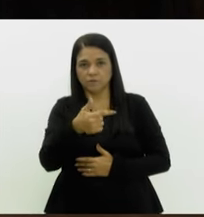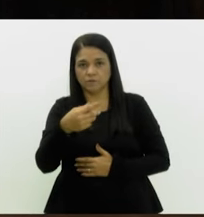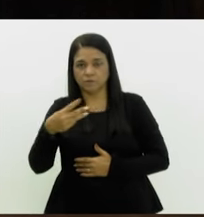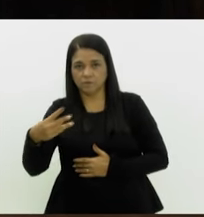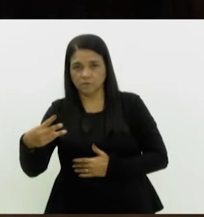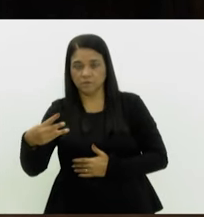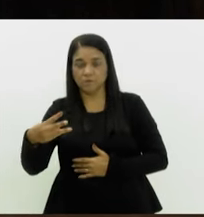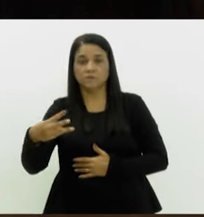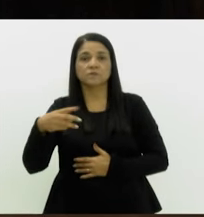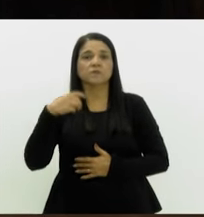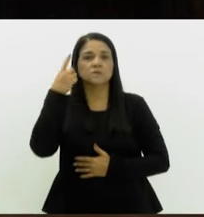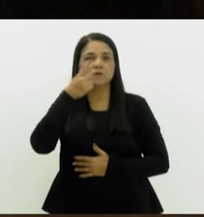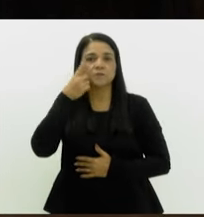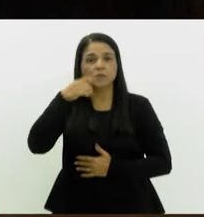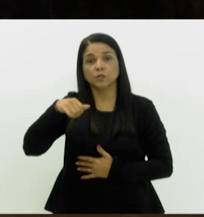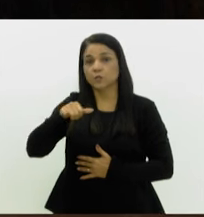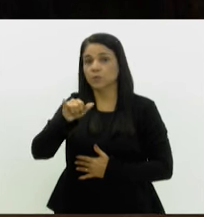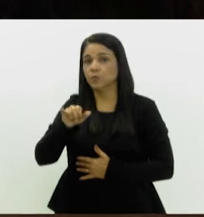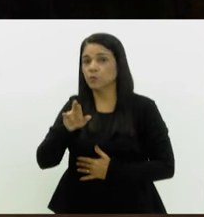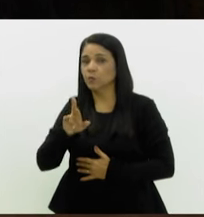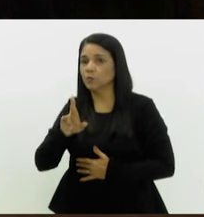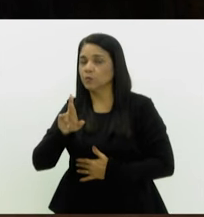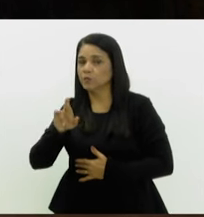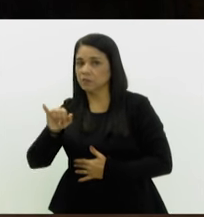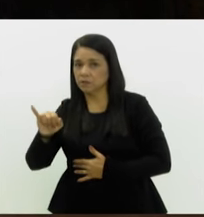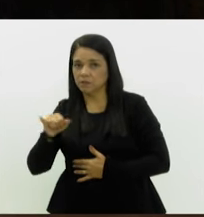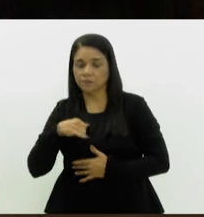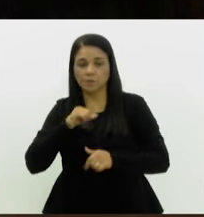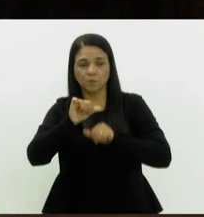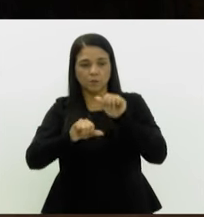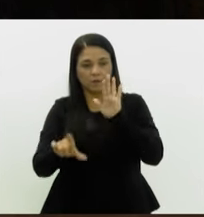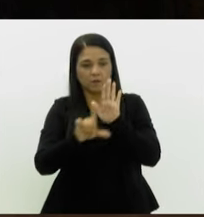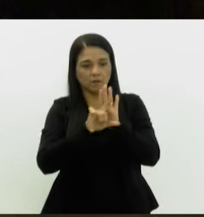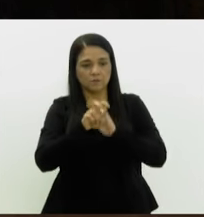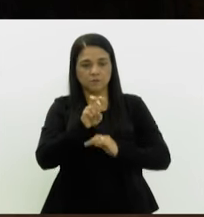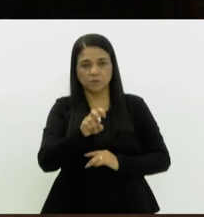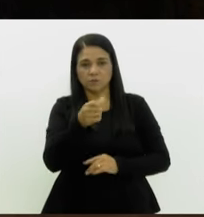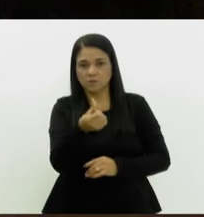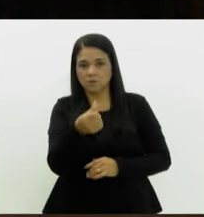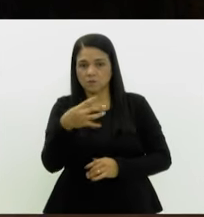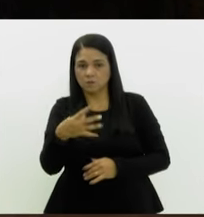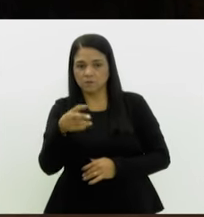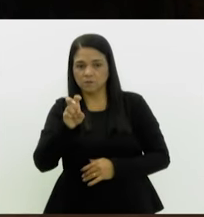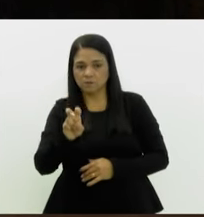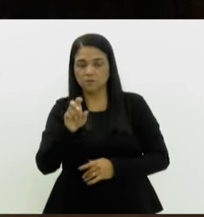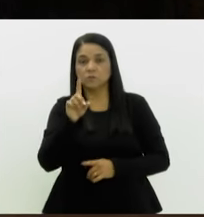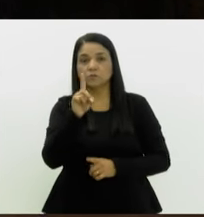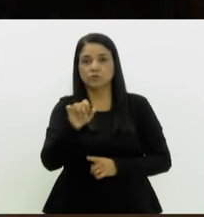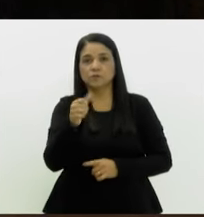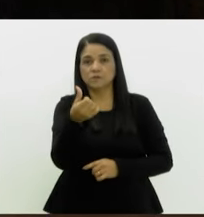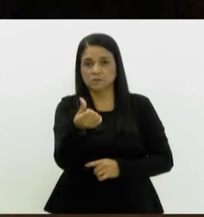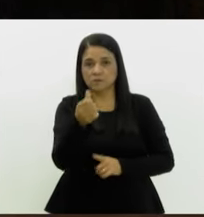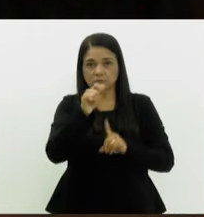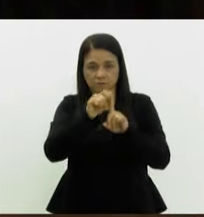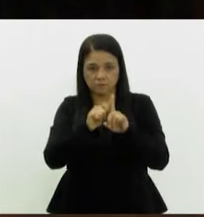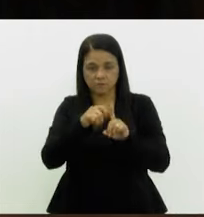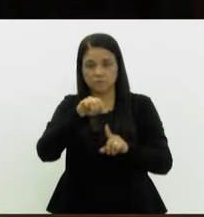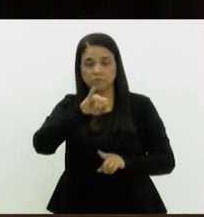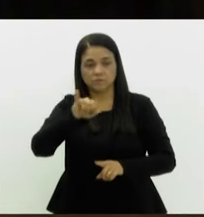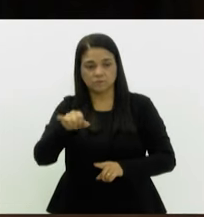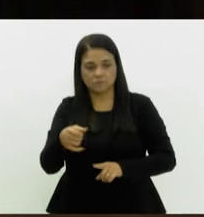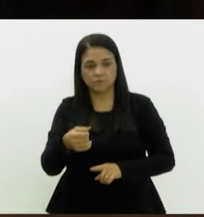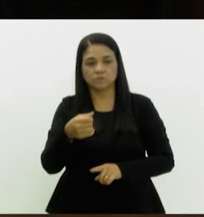2239/2023, de autoria do deputado Yuri, que altera o anexo da lei 5.645.